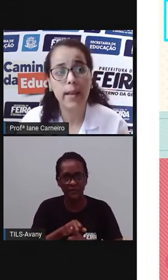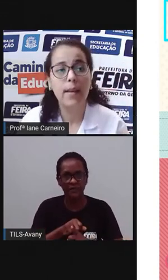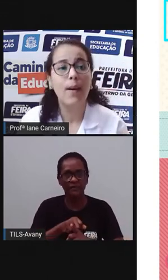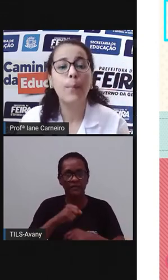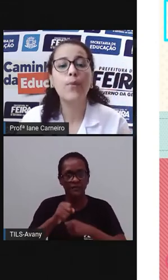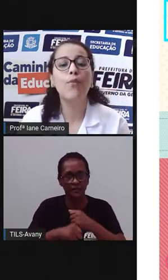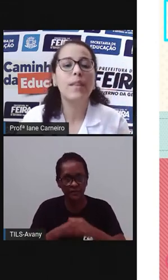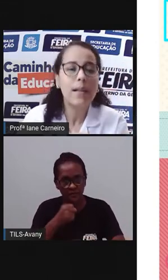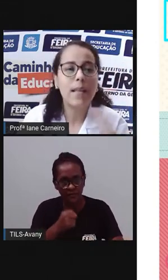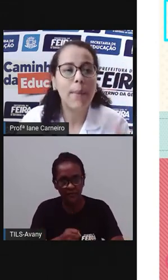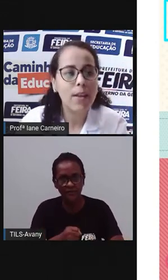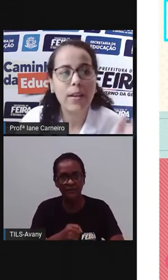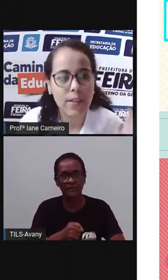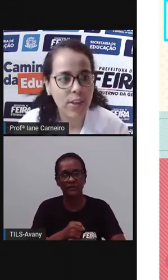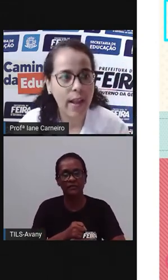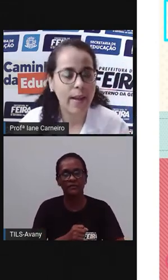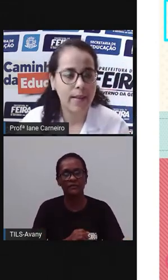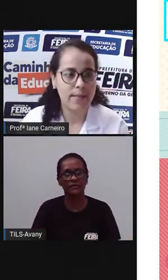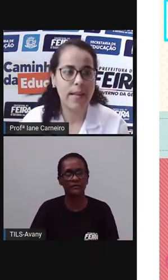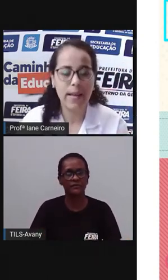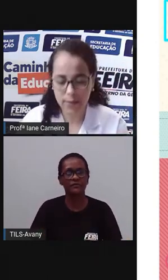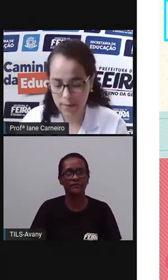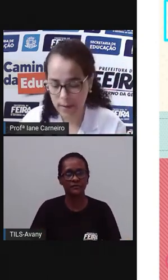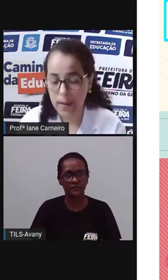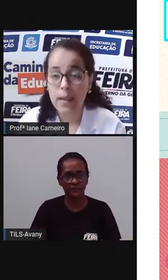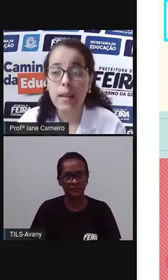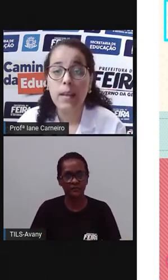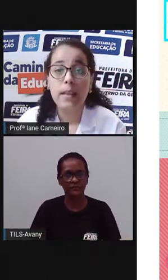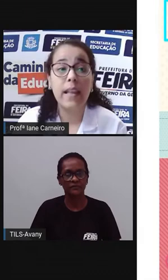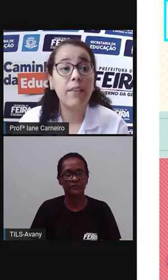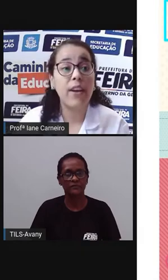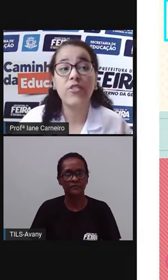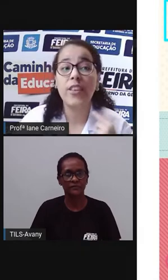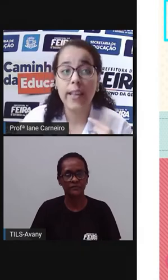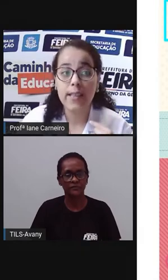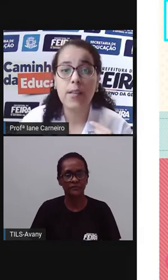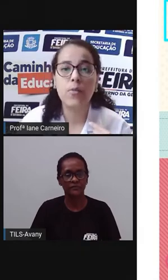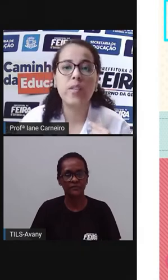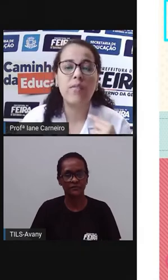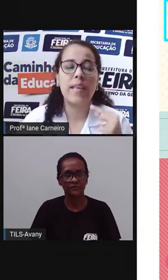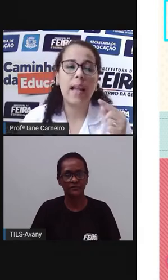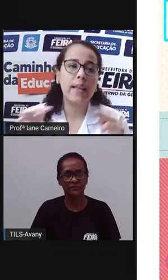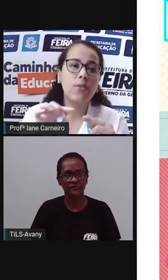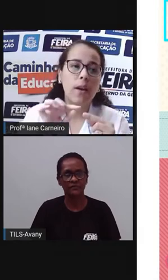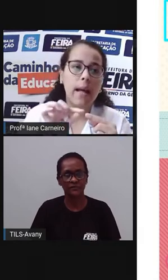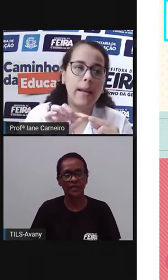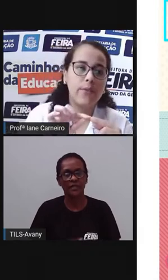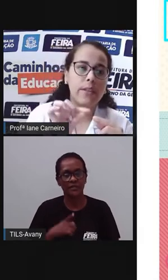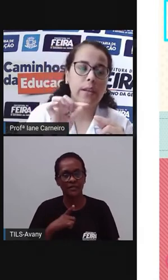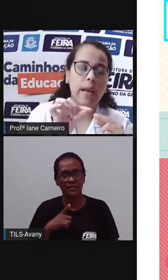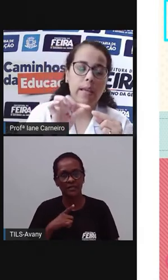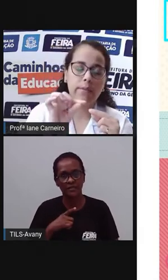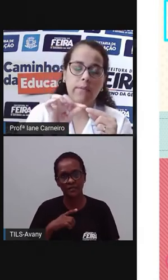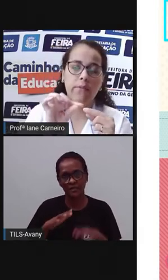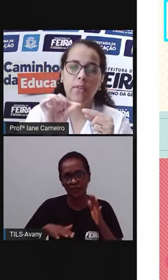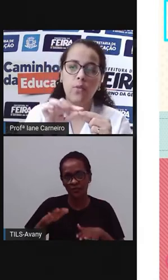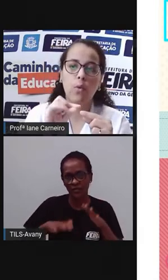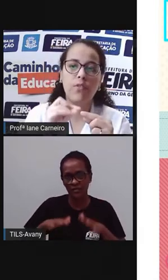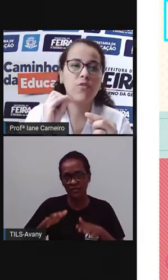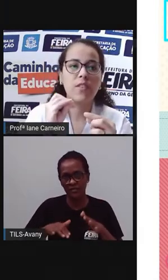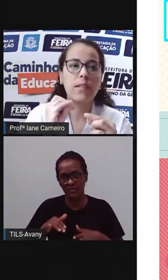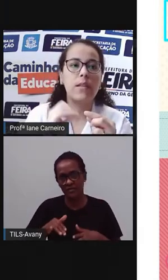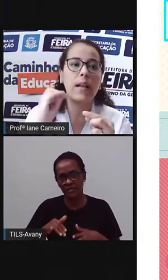tem que aparecer para o convidado saber que horas vai chegar certo tem que festa de criança inclusive que além do horário que é